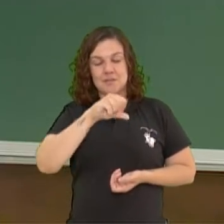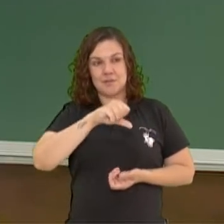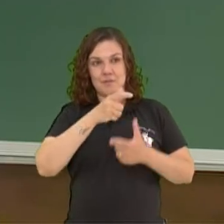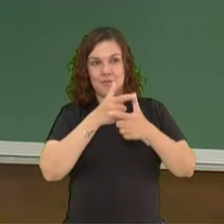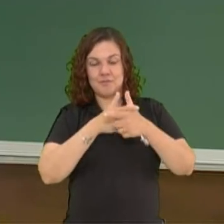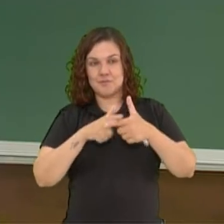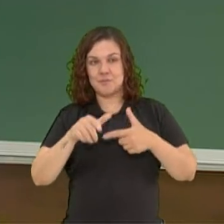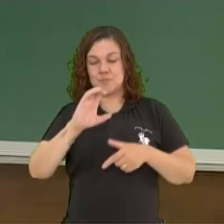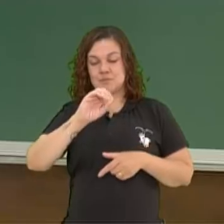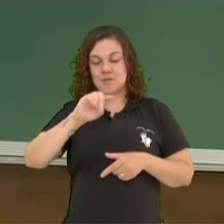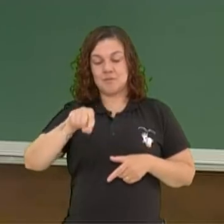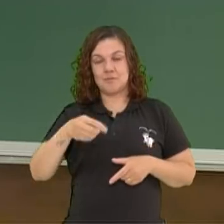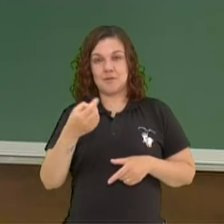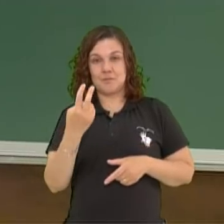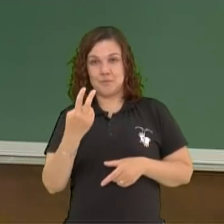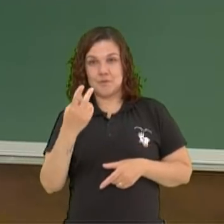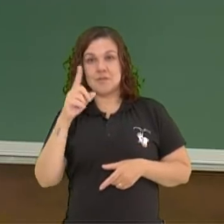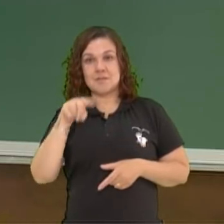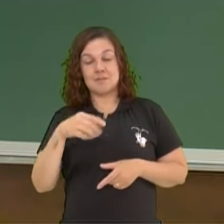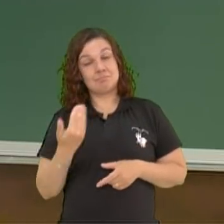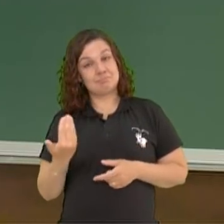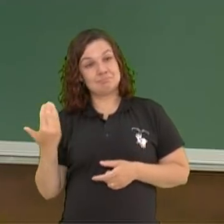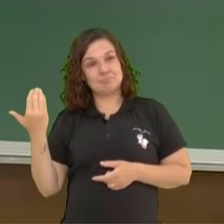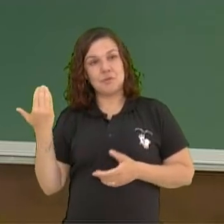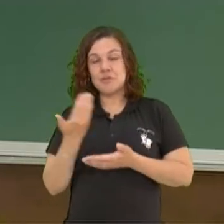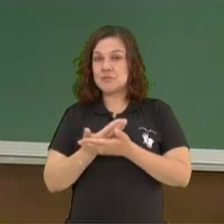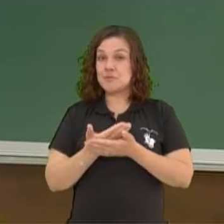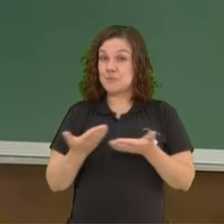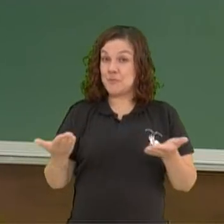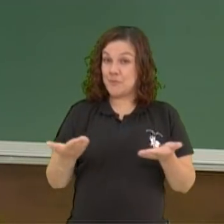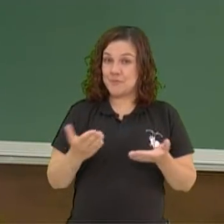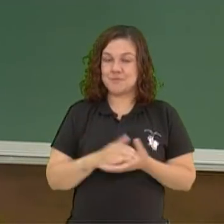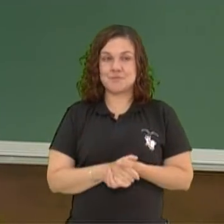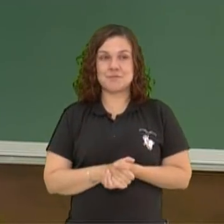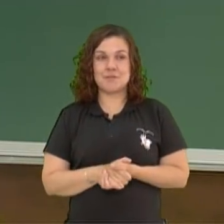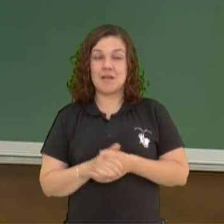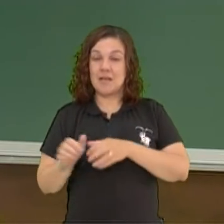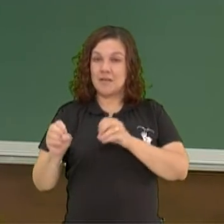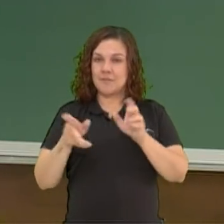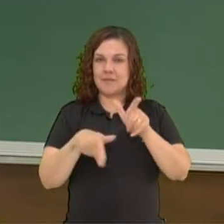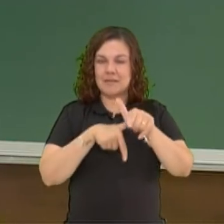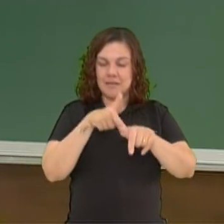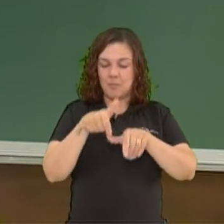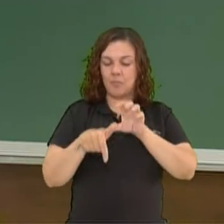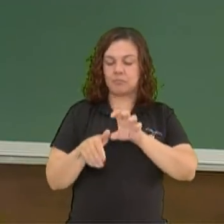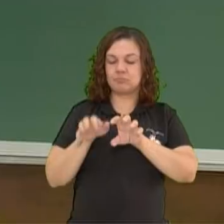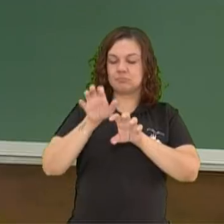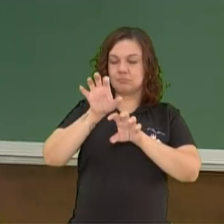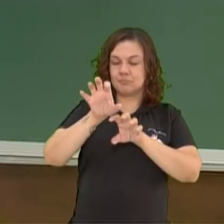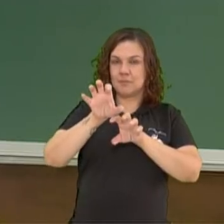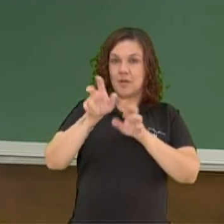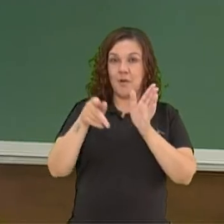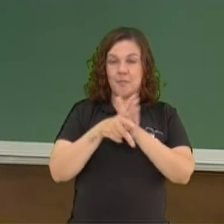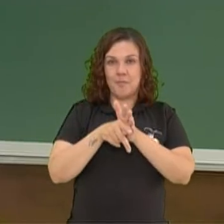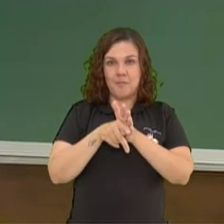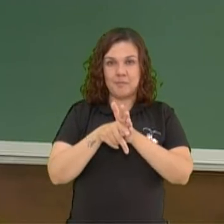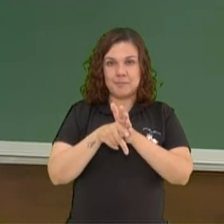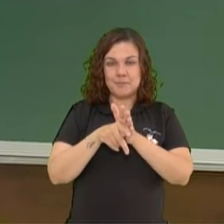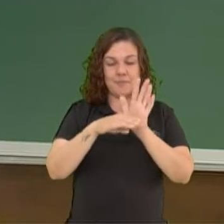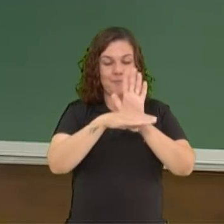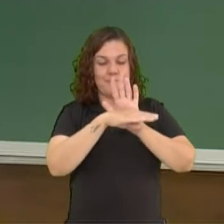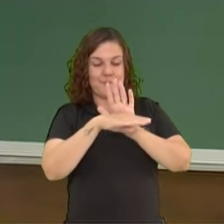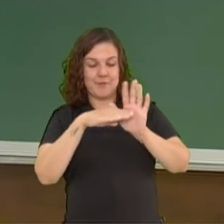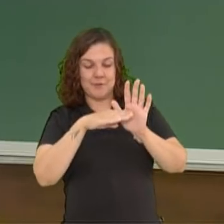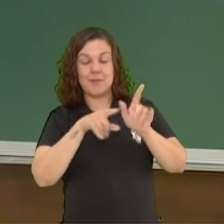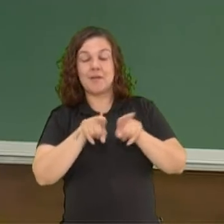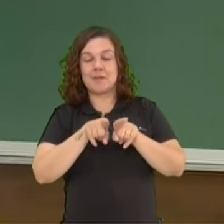é 8,45. E o que nós vimos na aula de hoje, gente? Trabalhamos aí com potenciação de números, né, racionais, né,